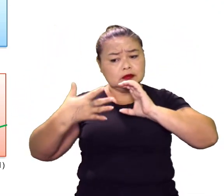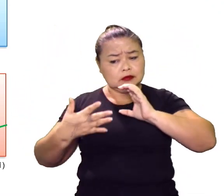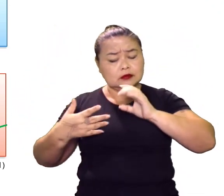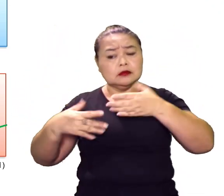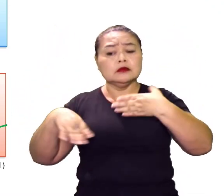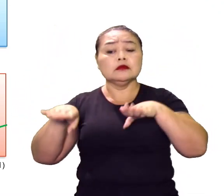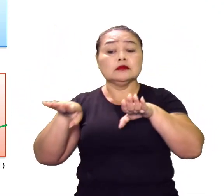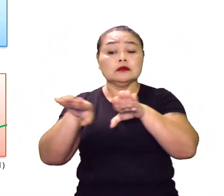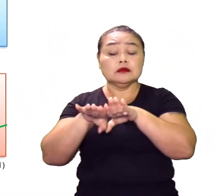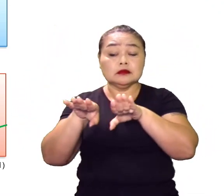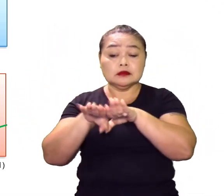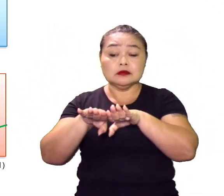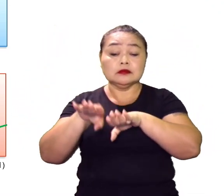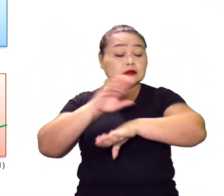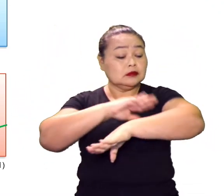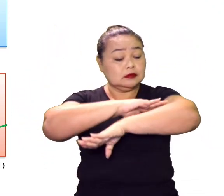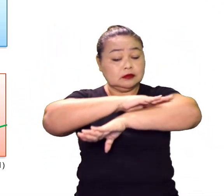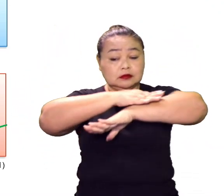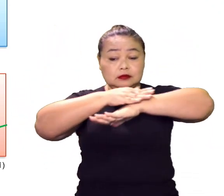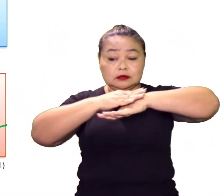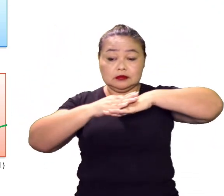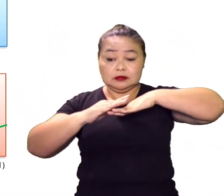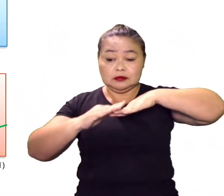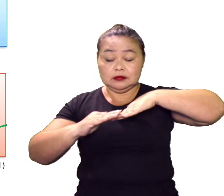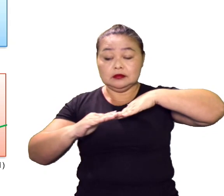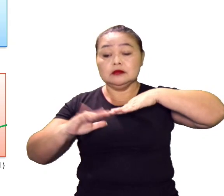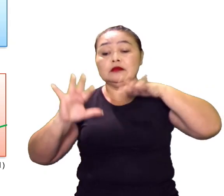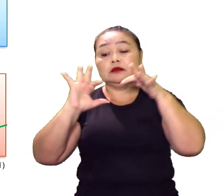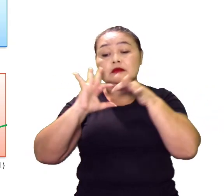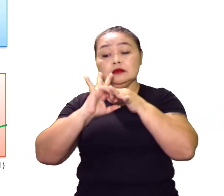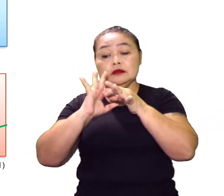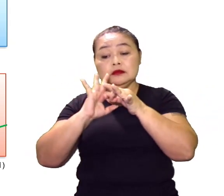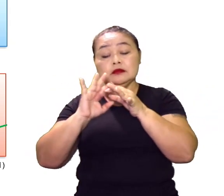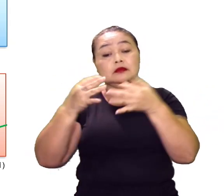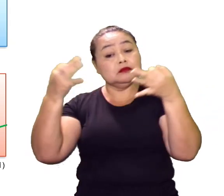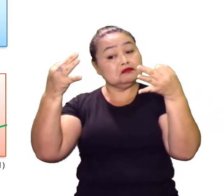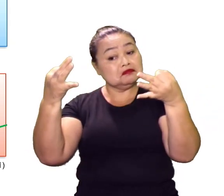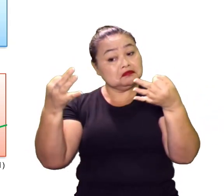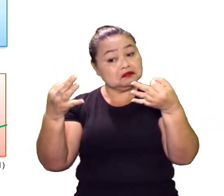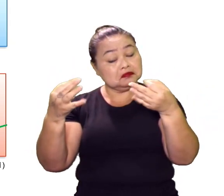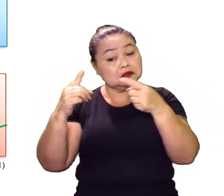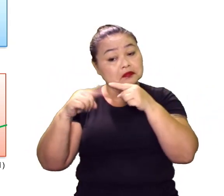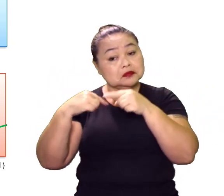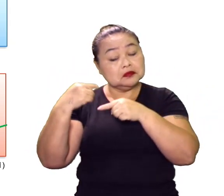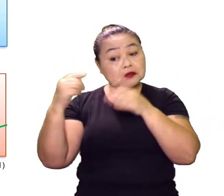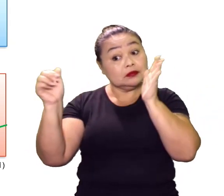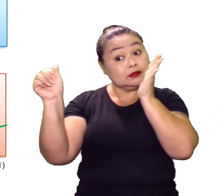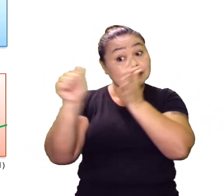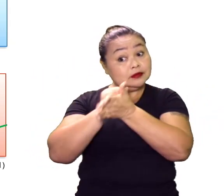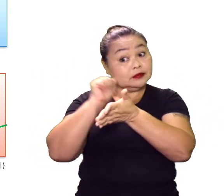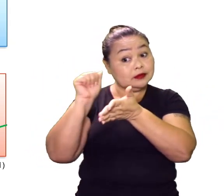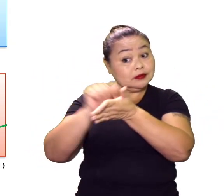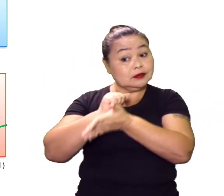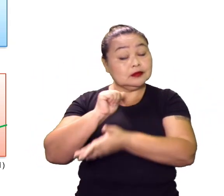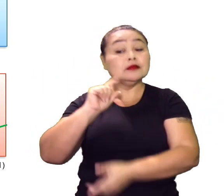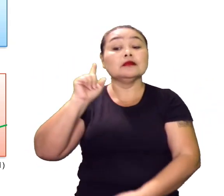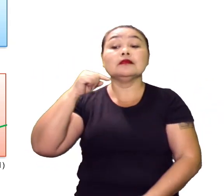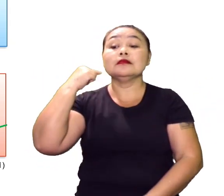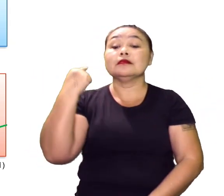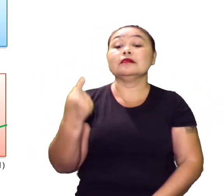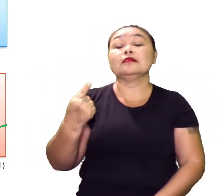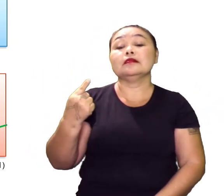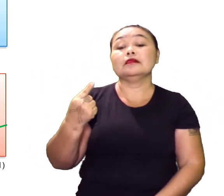também do nosso relevo por causa do contexto geológico. Perfeito. Agora vou apagar tudo aqui, Carlinhos, e